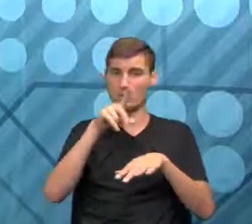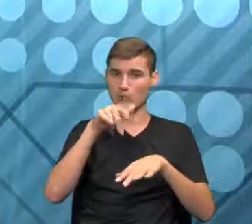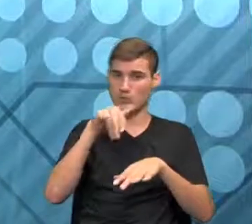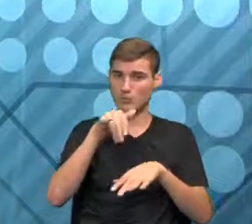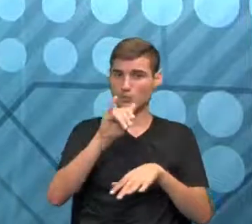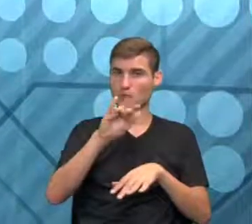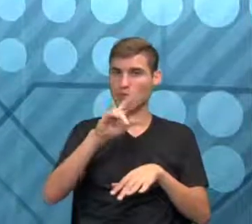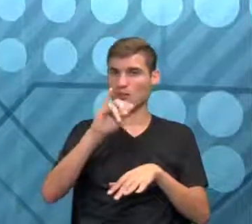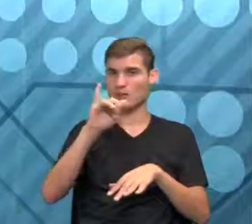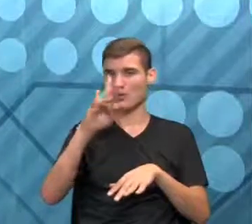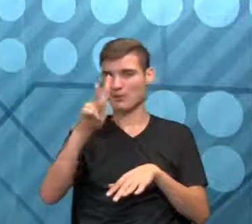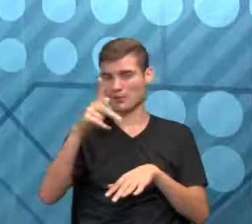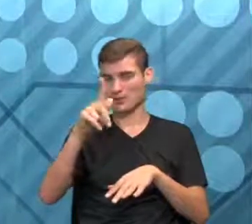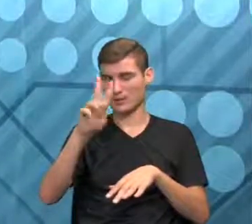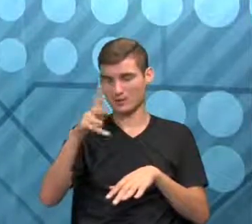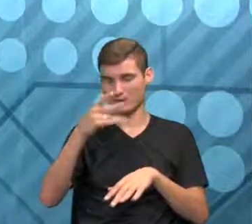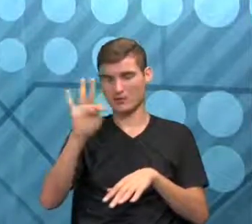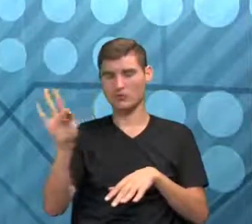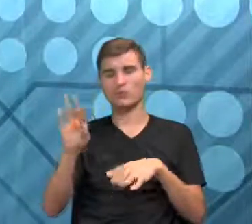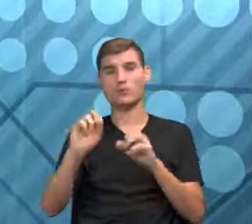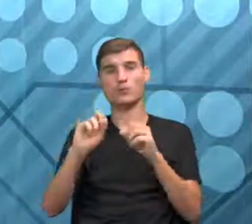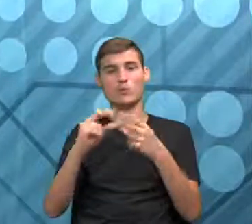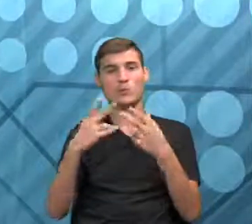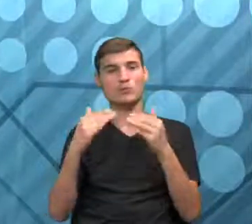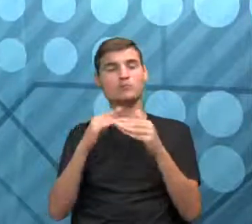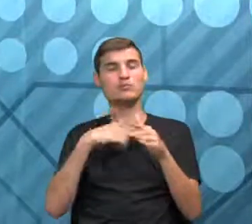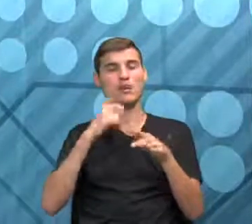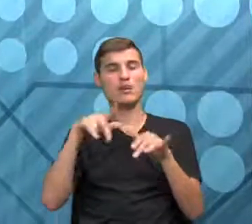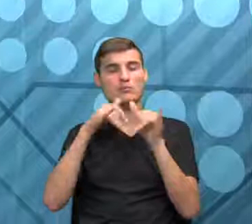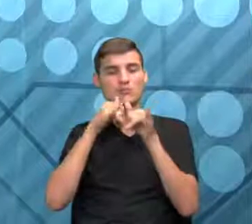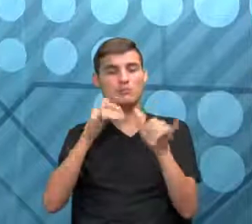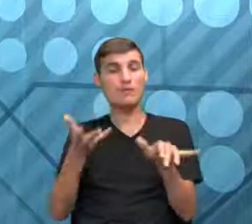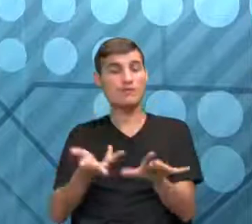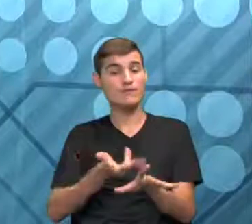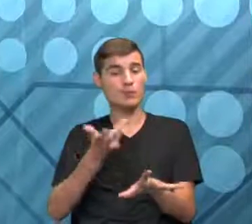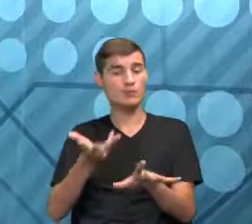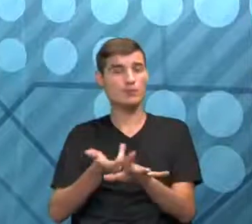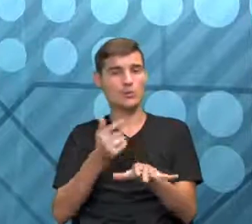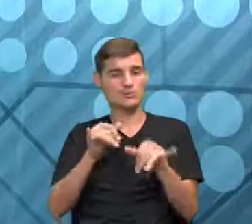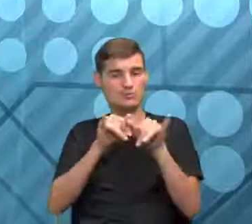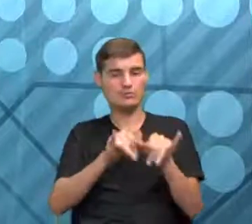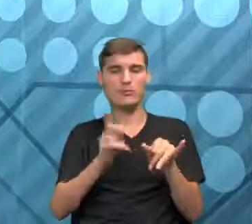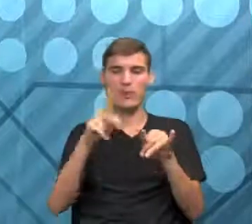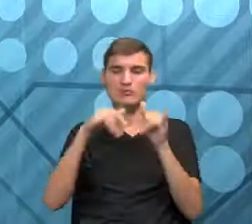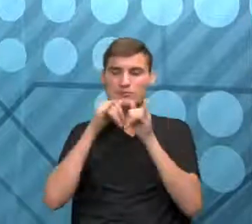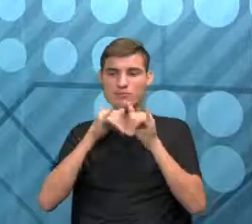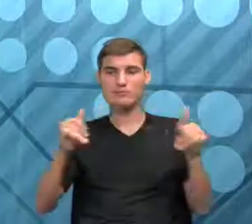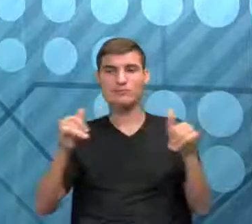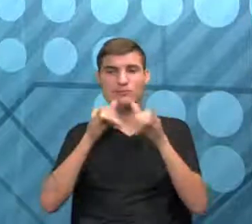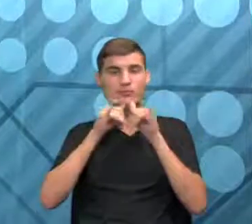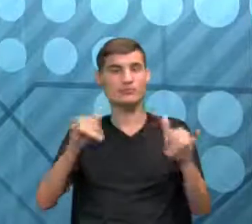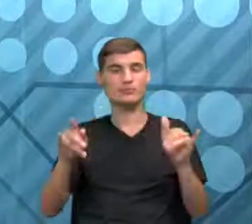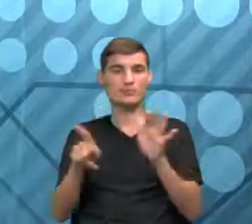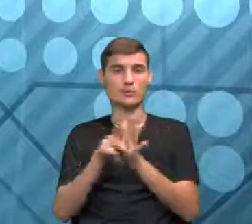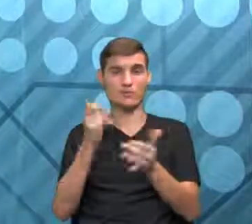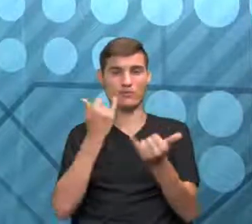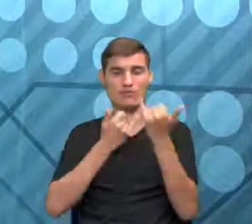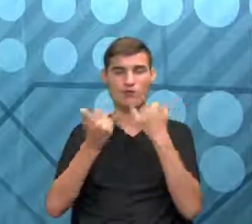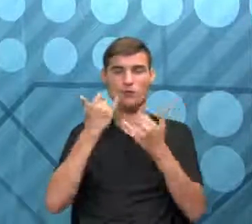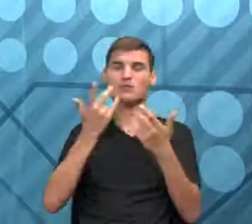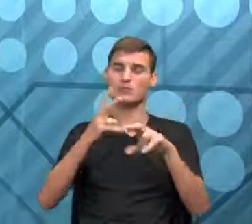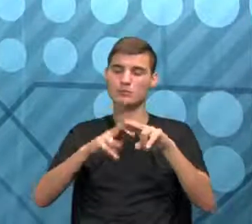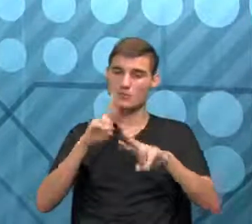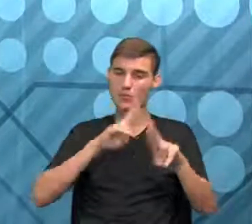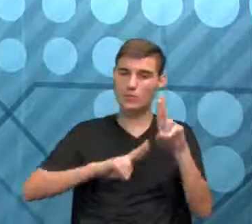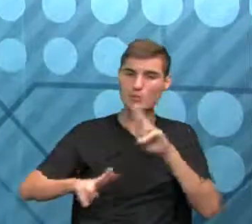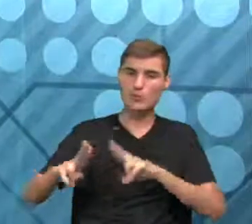comunicação já digital, mas tem uma frequência fixa, tem uma velocidade fixa de transmissão da informação. Por isso que é tão importante a gente